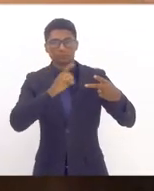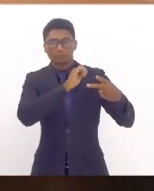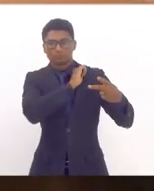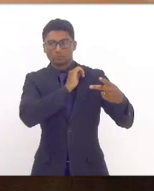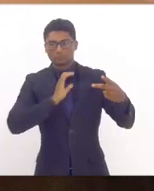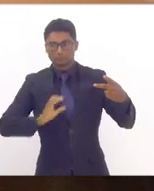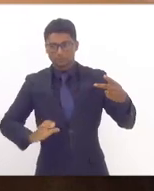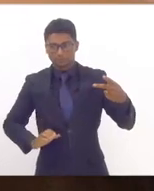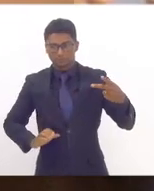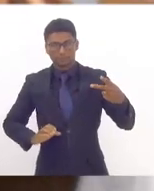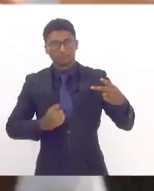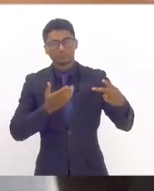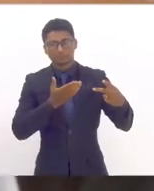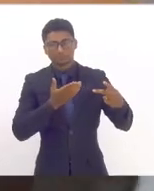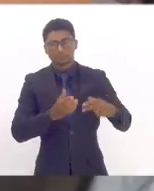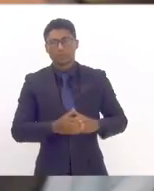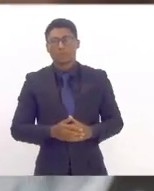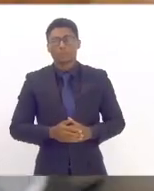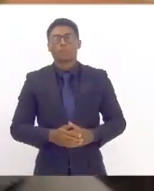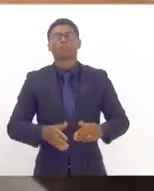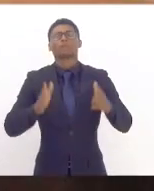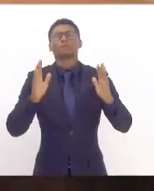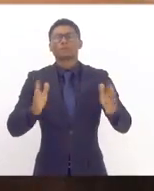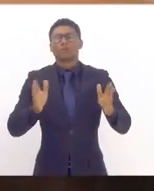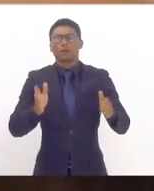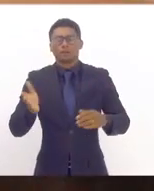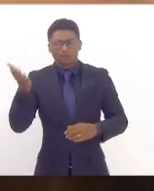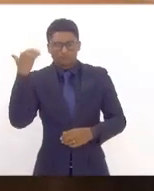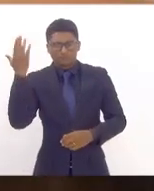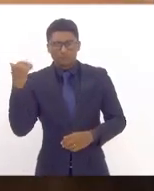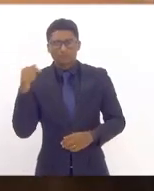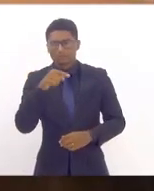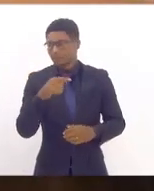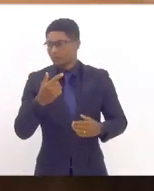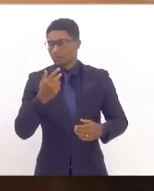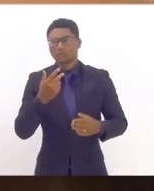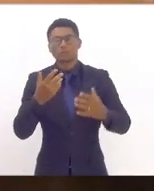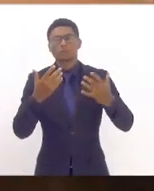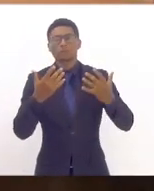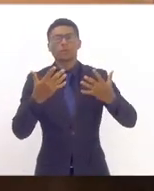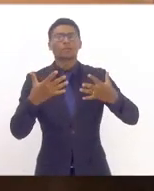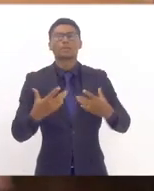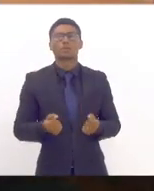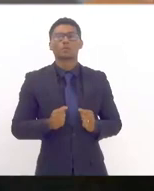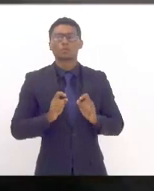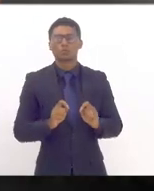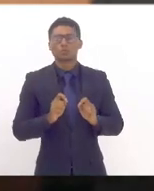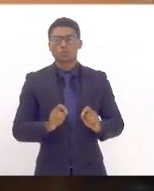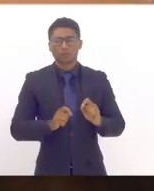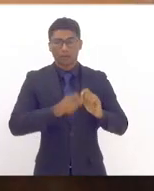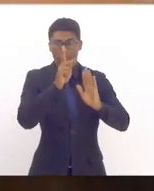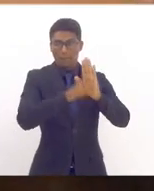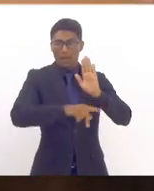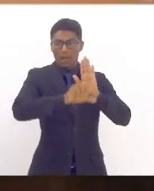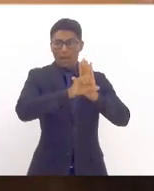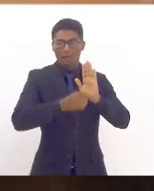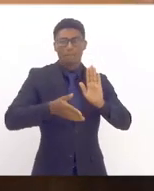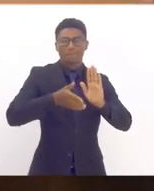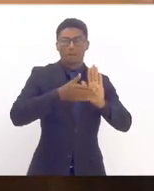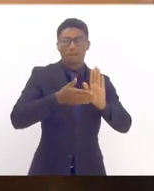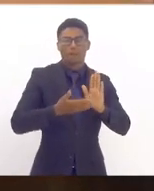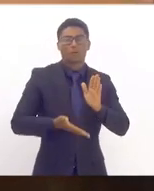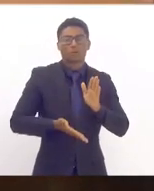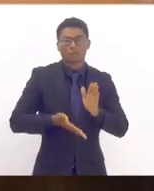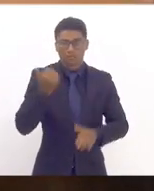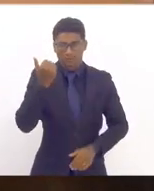tinha lá acatado a questão de retirada do projeto de pauta que